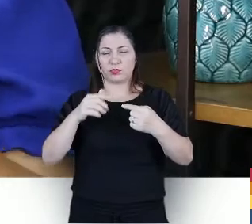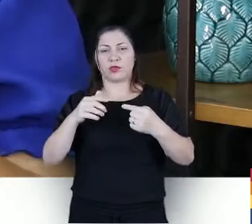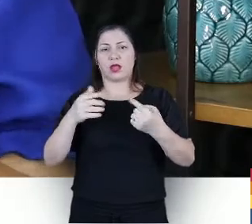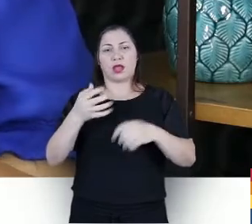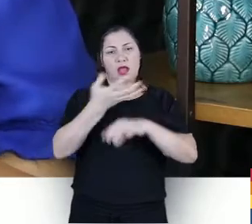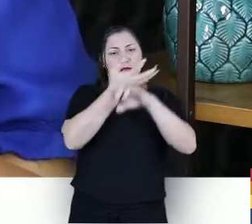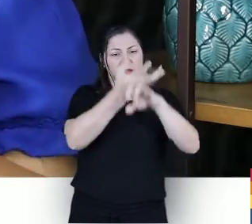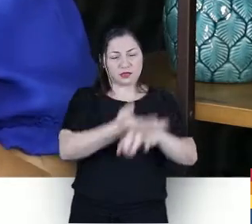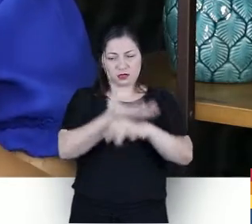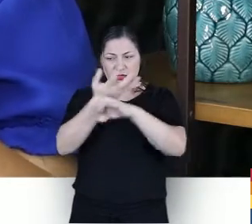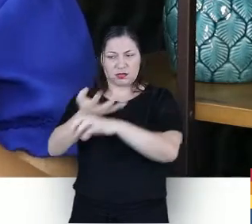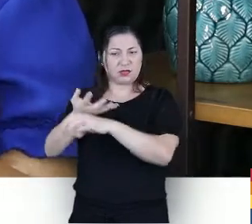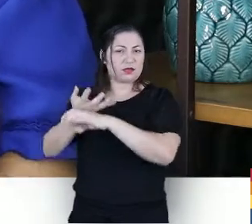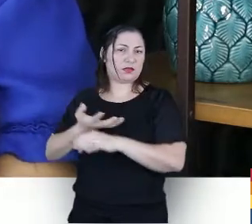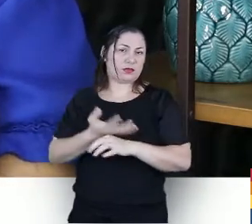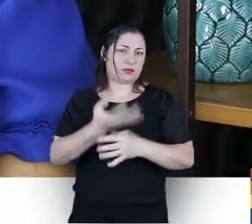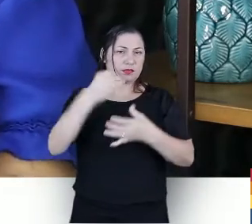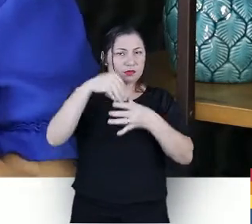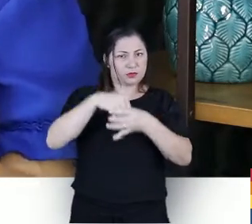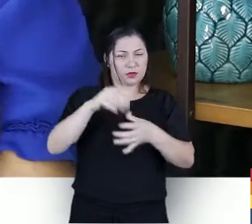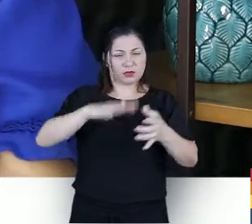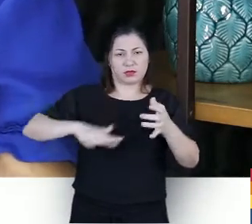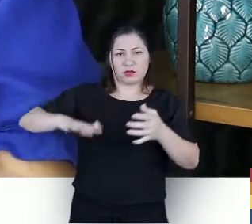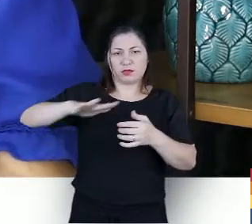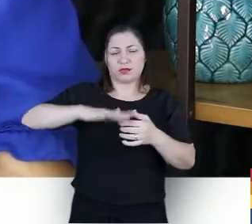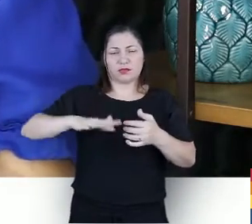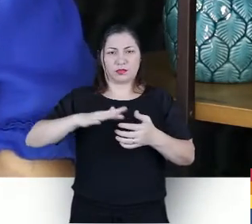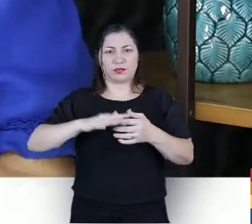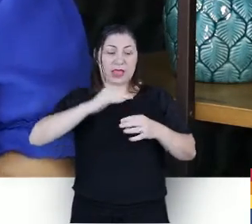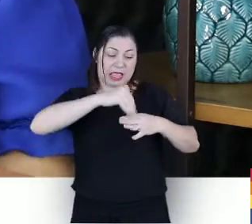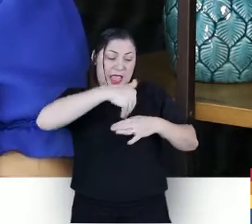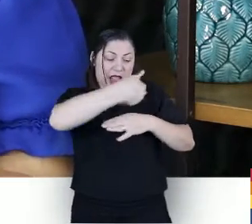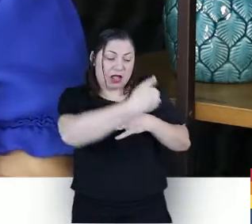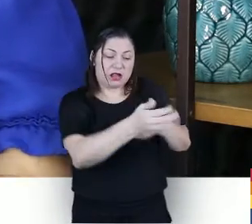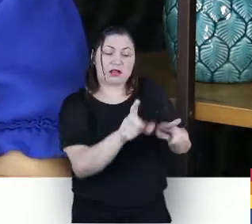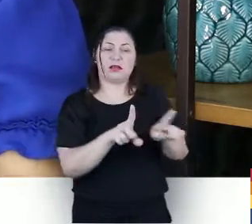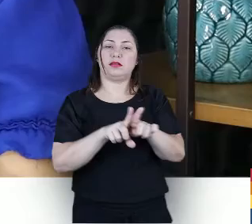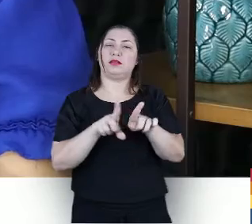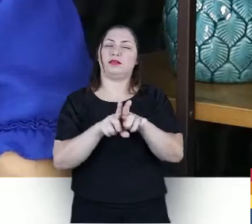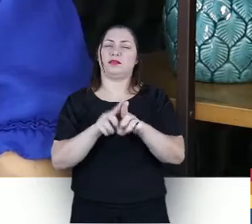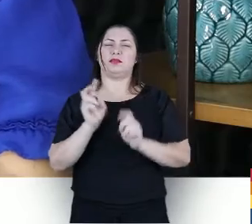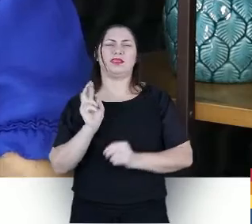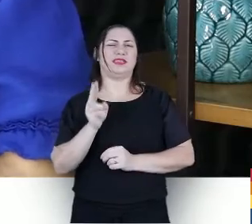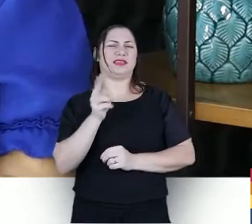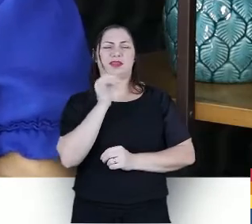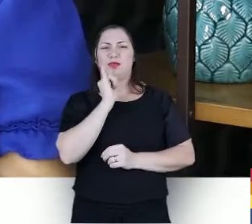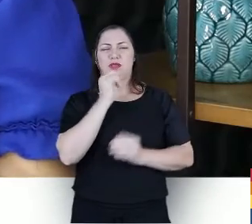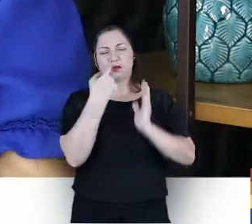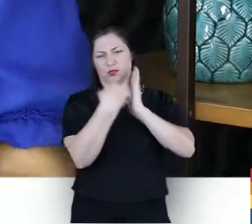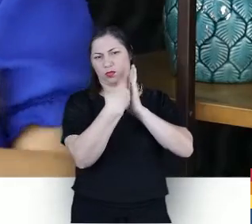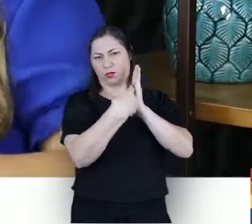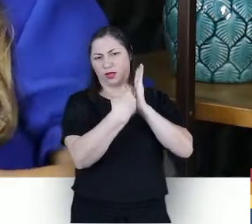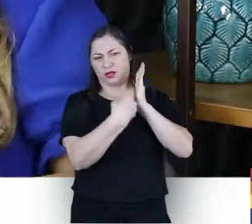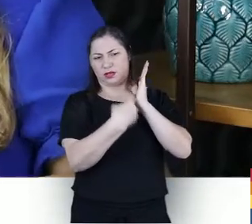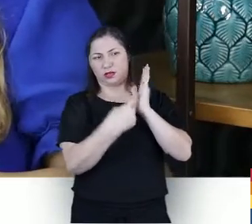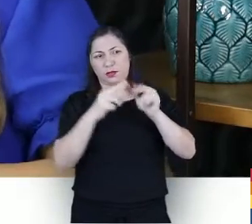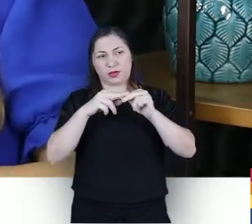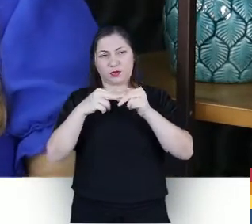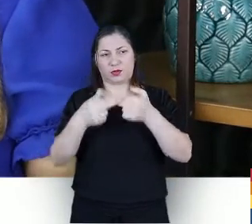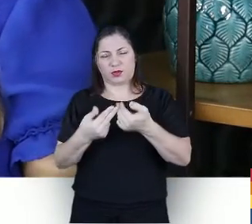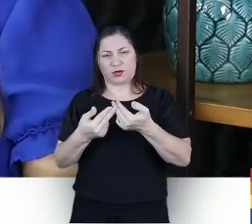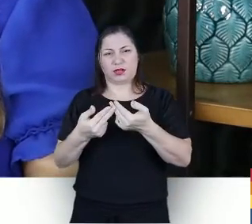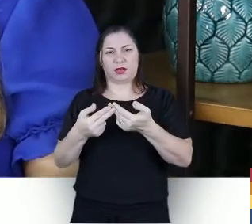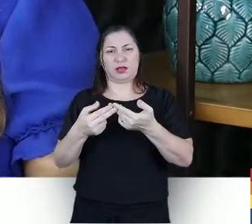esse novo currículo vem com um grande desafio, que é essa quebra do isolamento disciplinar, ou seja, eu vou sair da